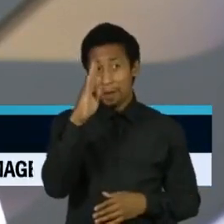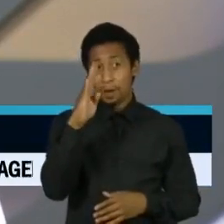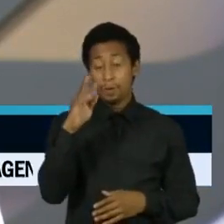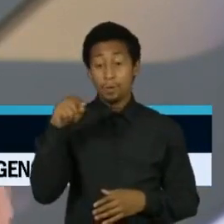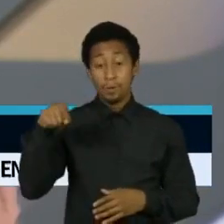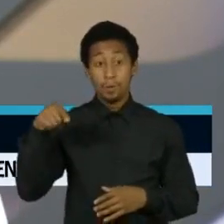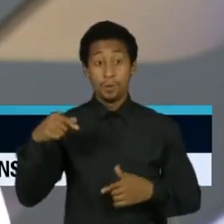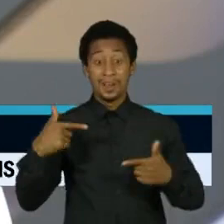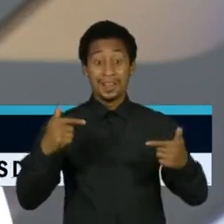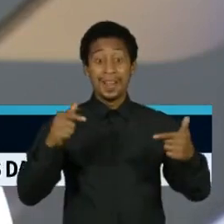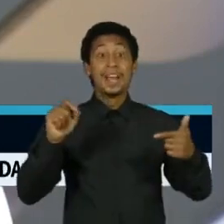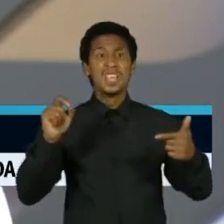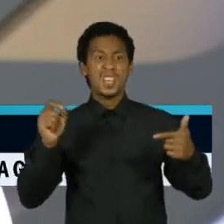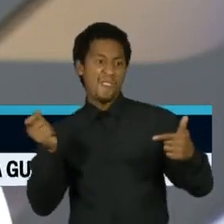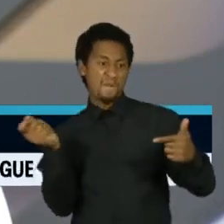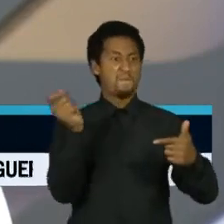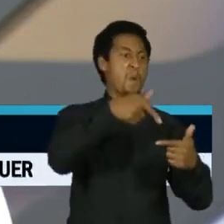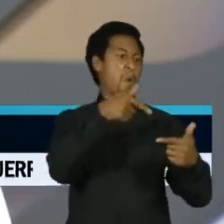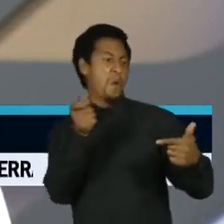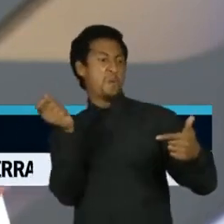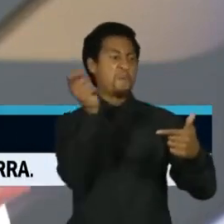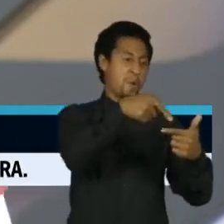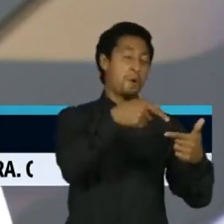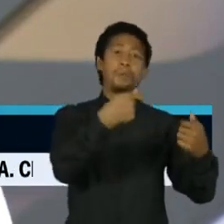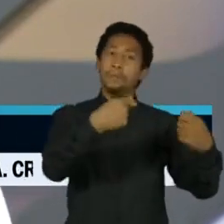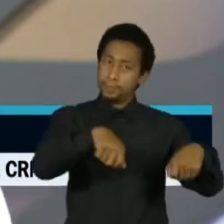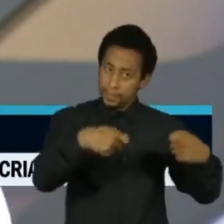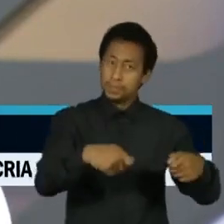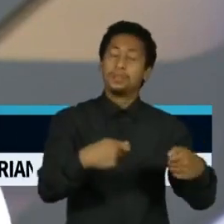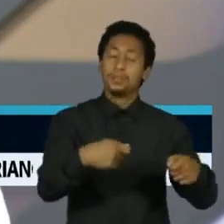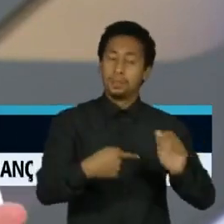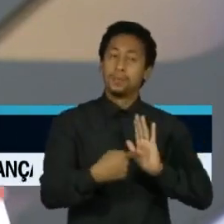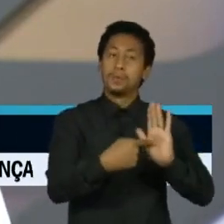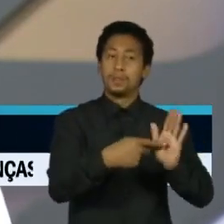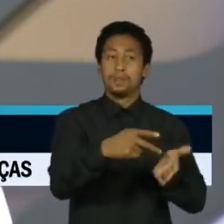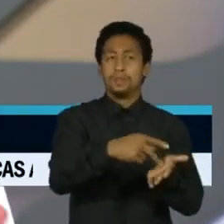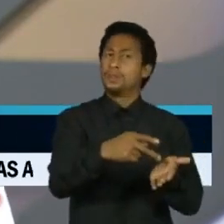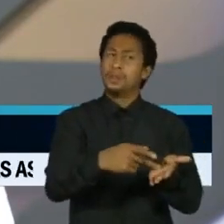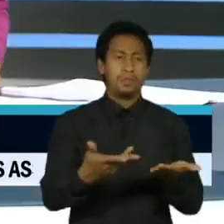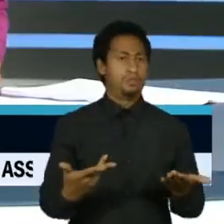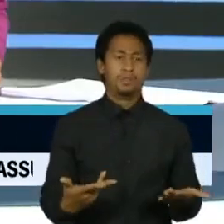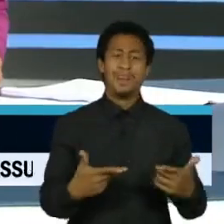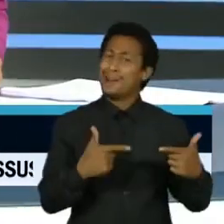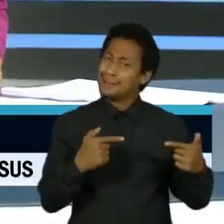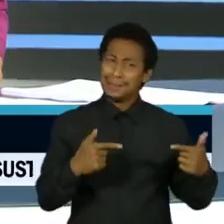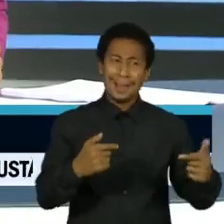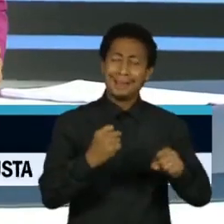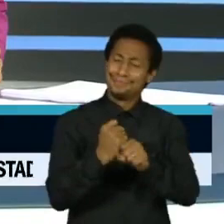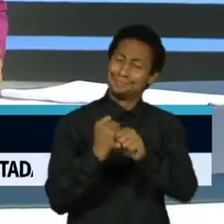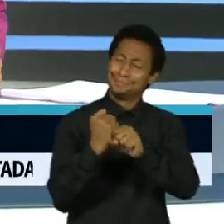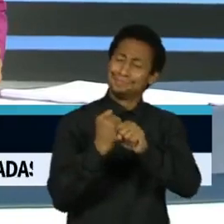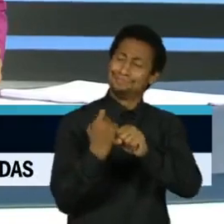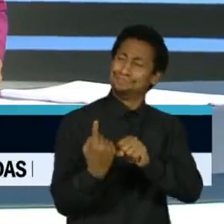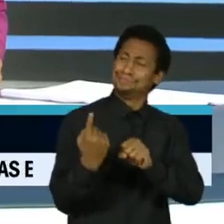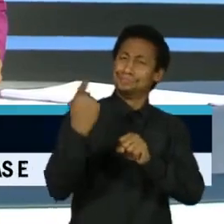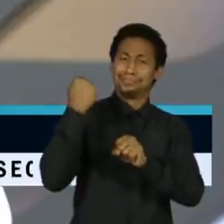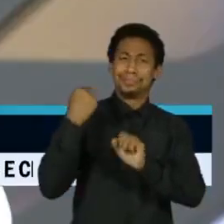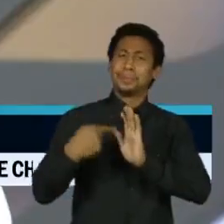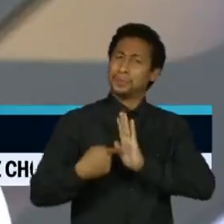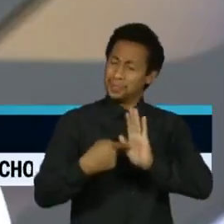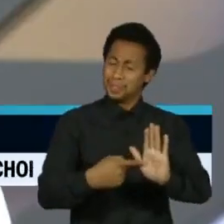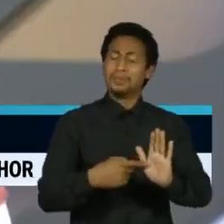O corredor humanitário, quer dizer, isso acontece em todas as guerras há séculos e séculos. A Cruz